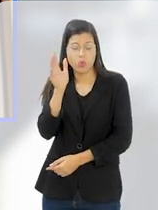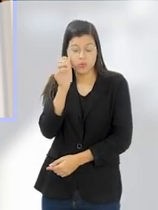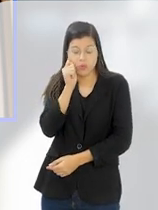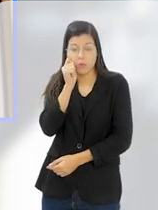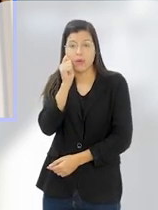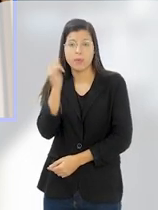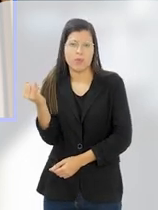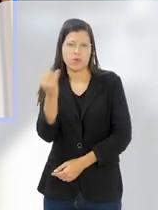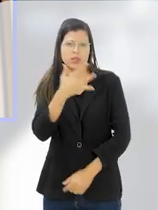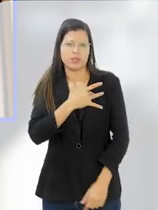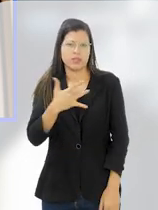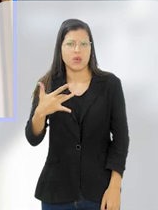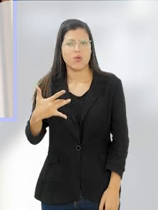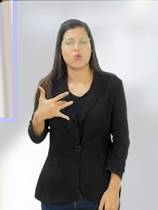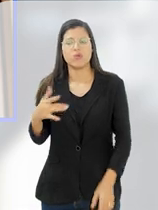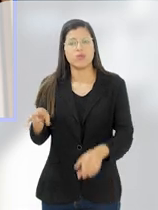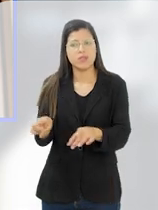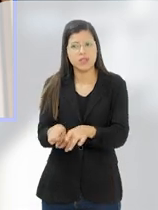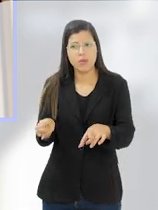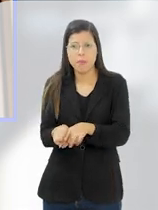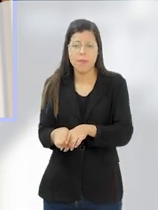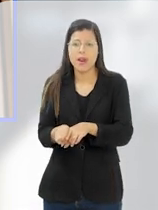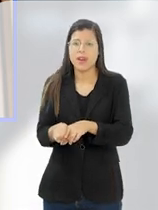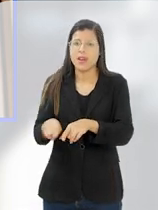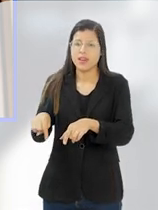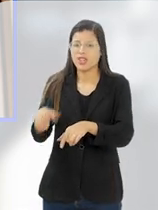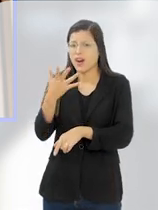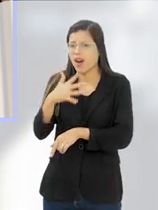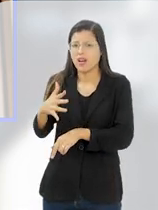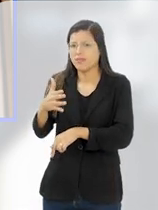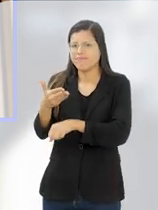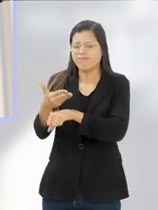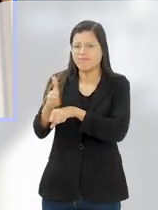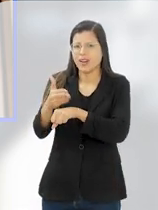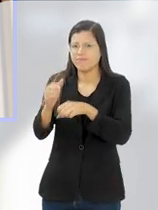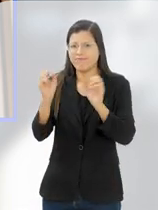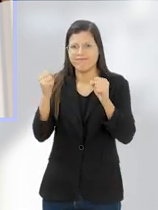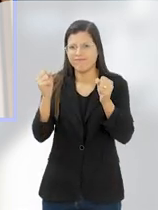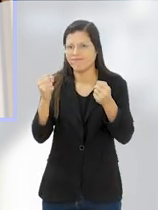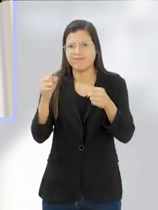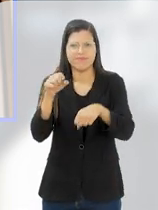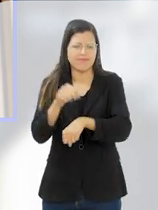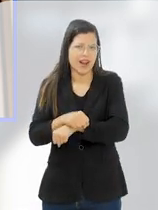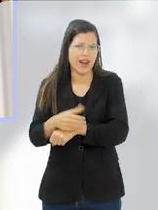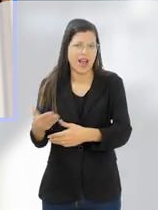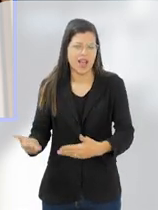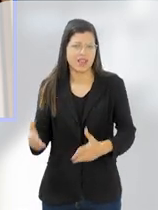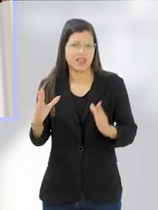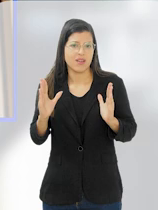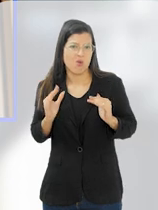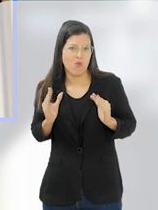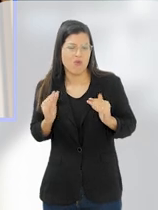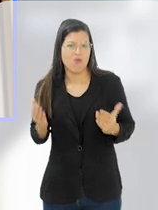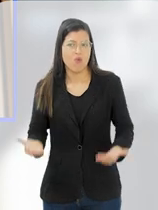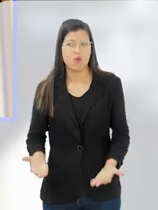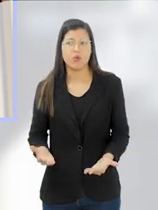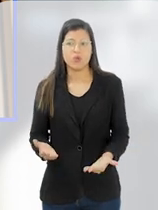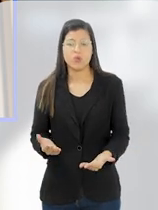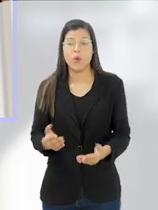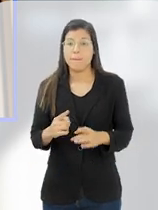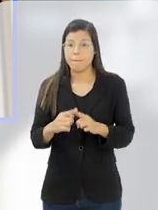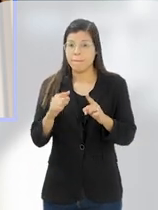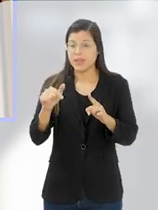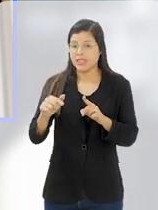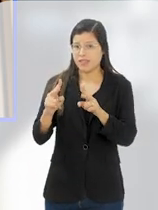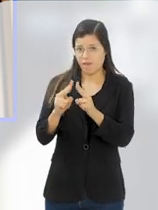sedentárias, né? Isso em relação a todos os ambientes virtuais mais perigosos em geral, né? Mas o